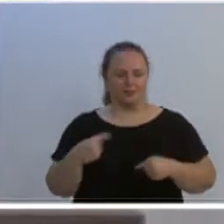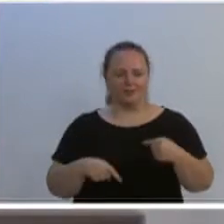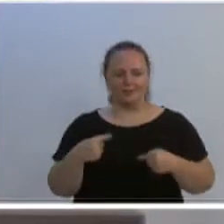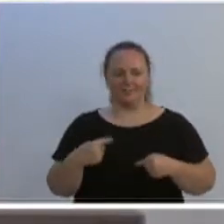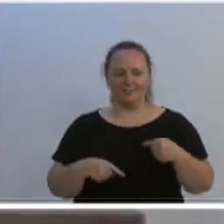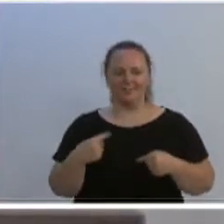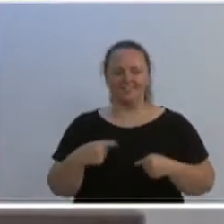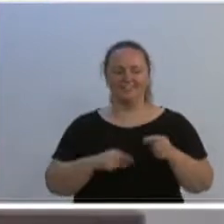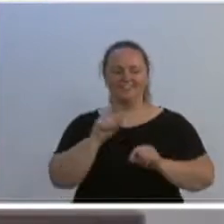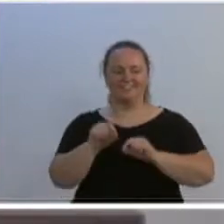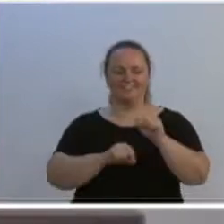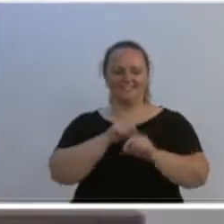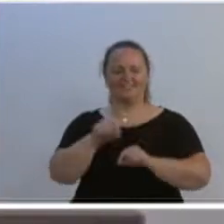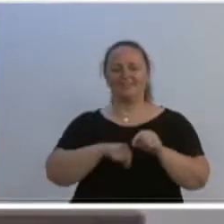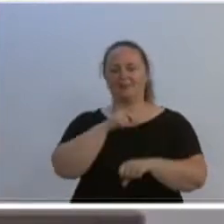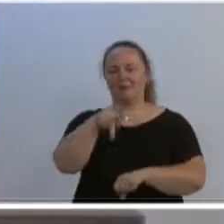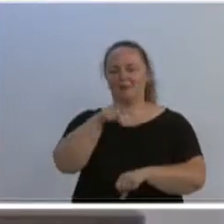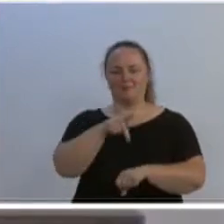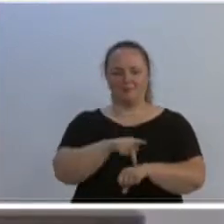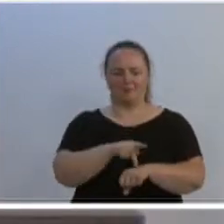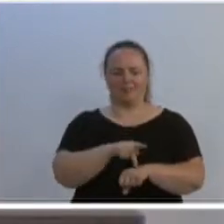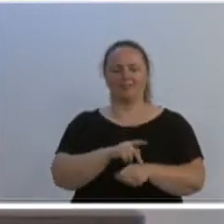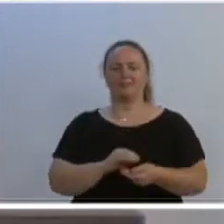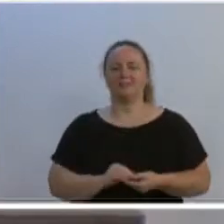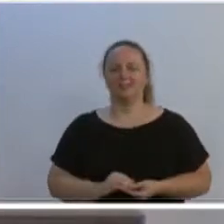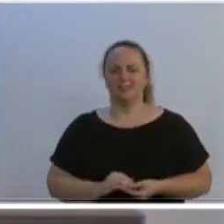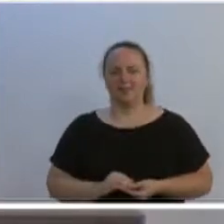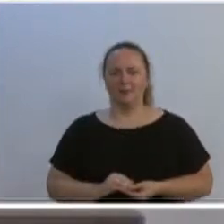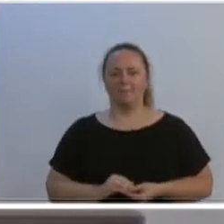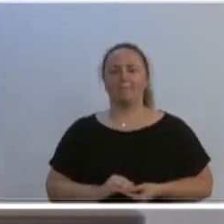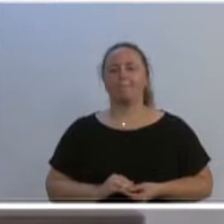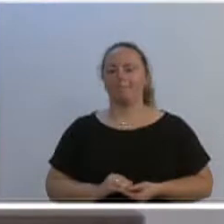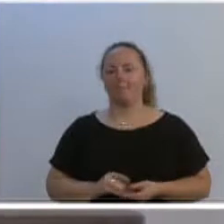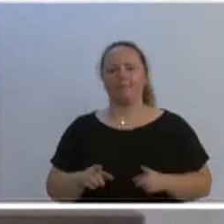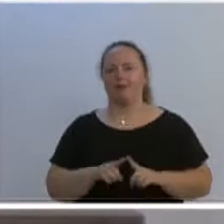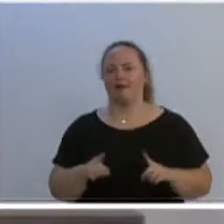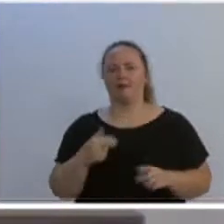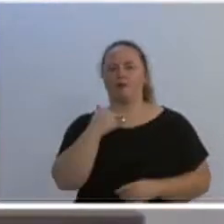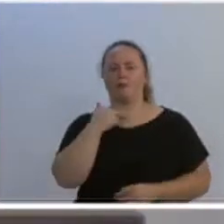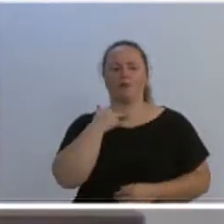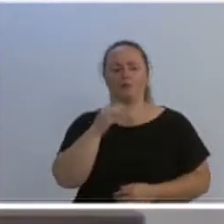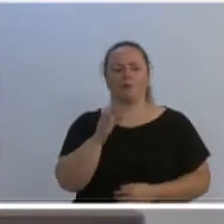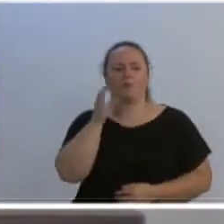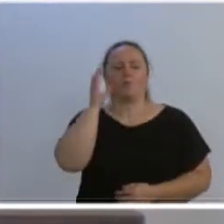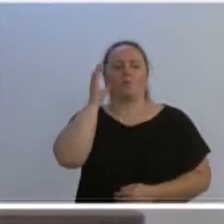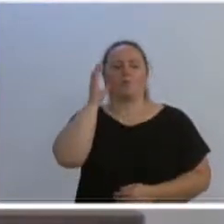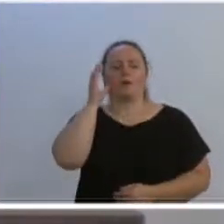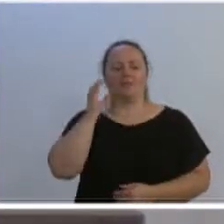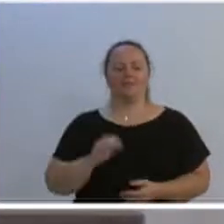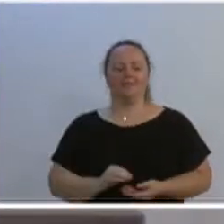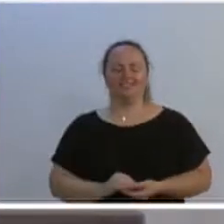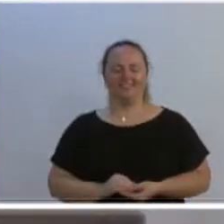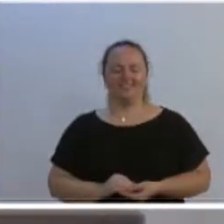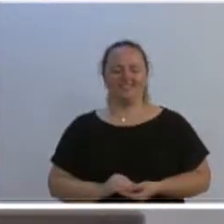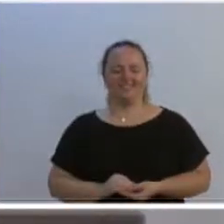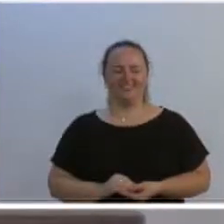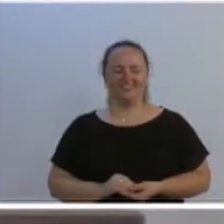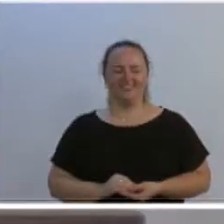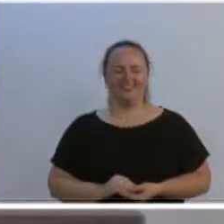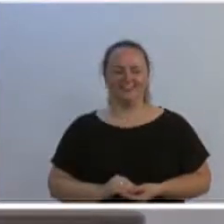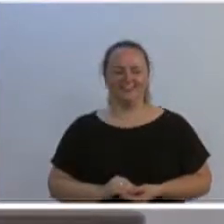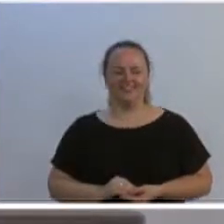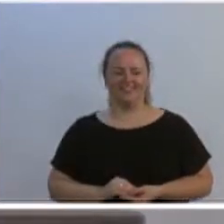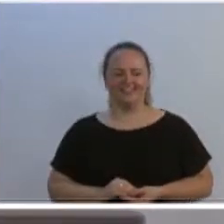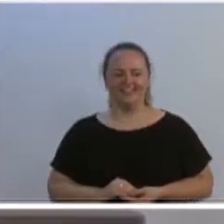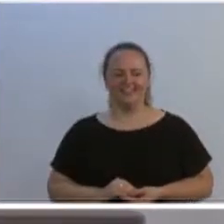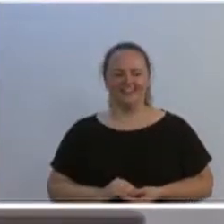nossa nação. Não podemos, nós não podemos nos furtar desse debate. Concordo com relação a priorizar as questões que nós temos